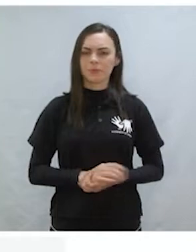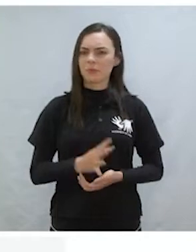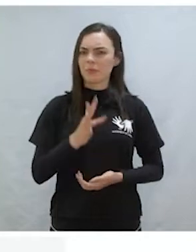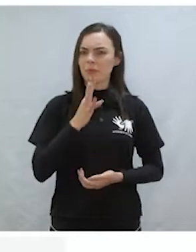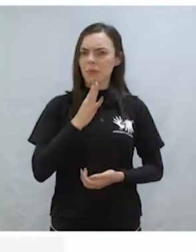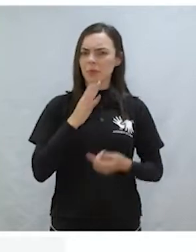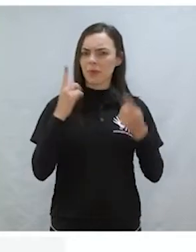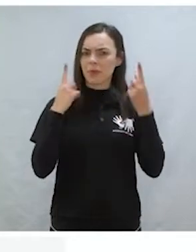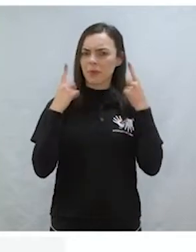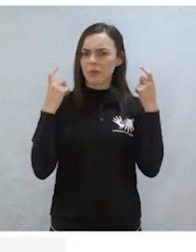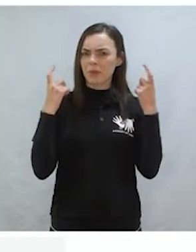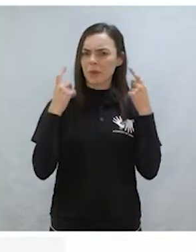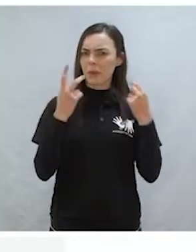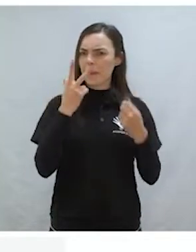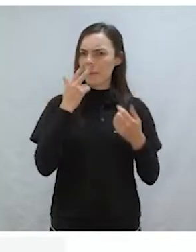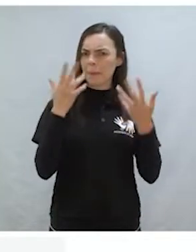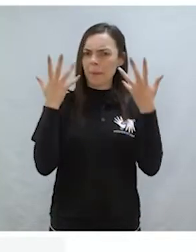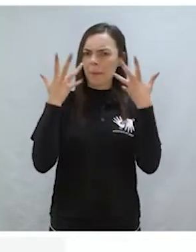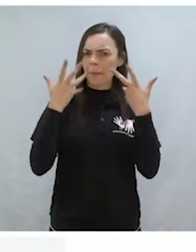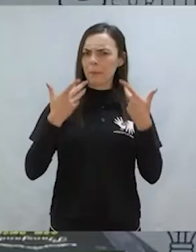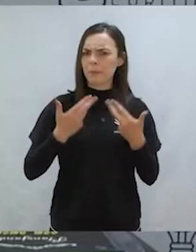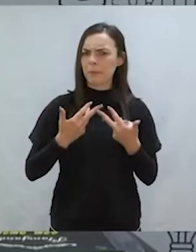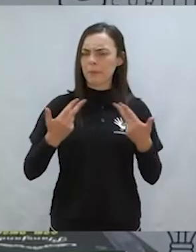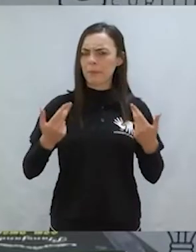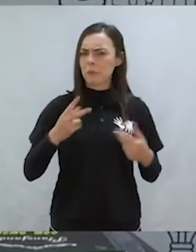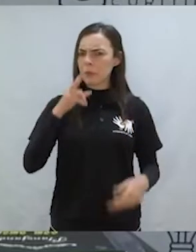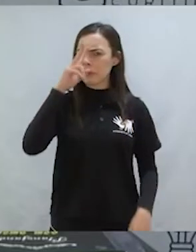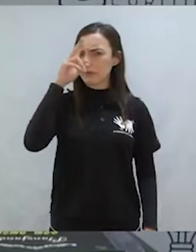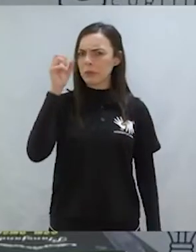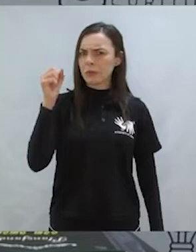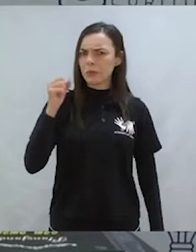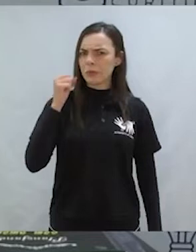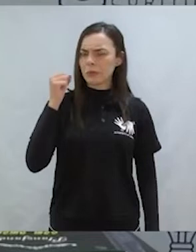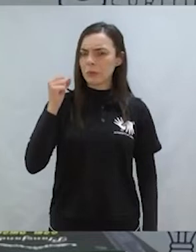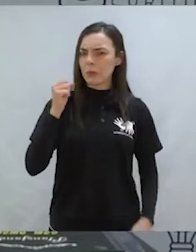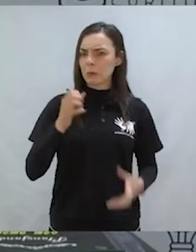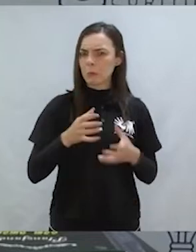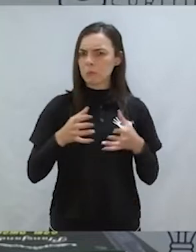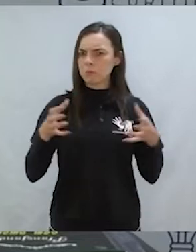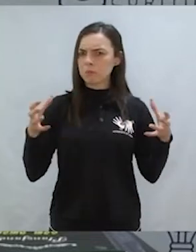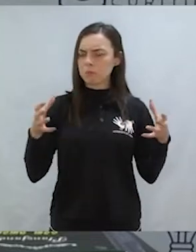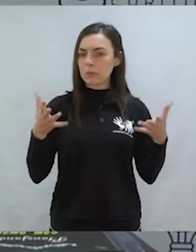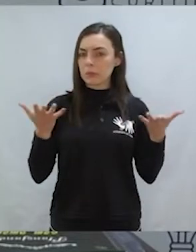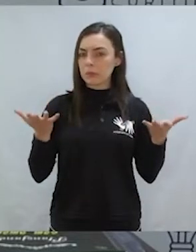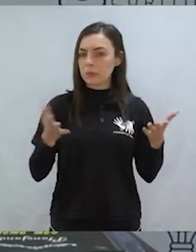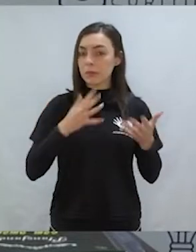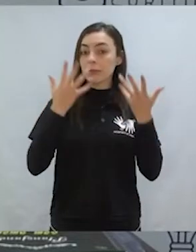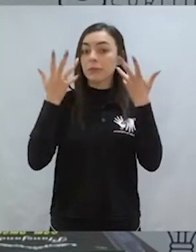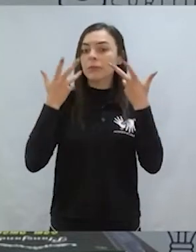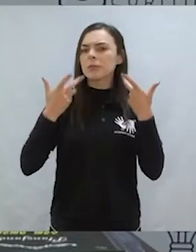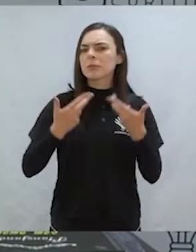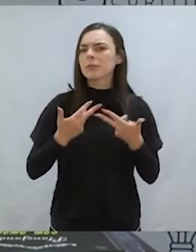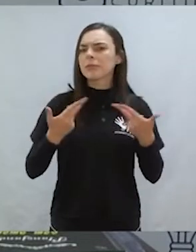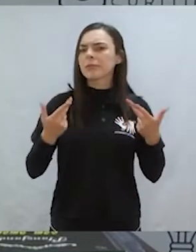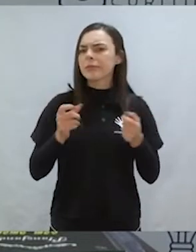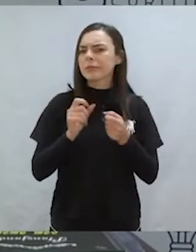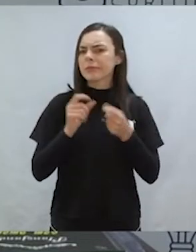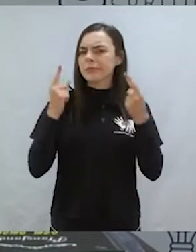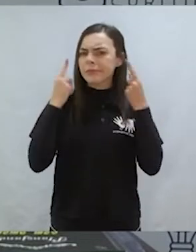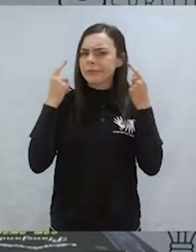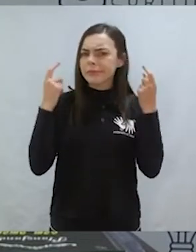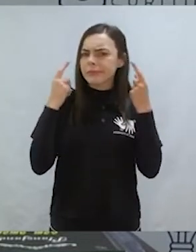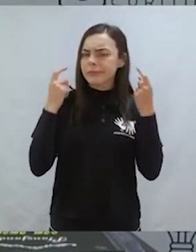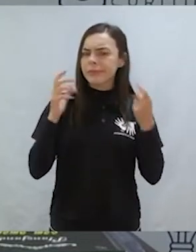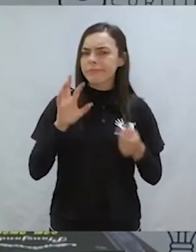Você já escutou um som desse? Parece que é um animal bem forte, bem grande, né? Que animal será que